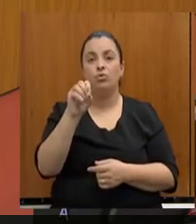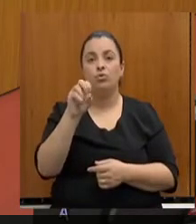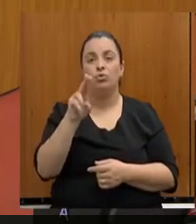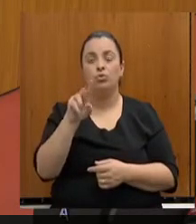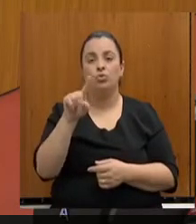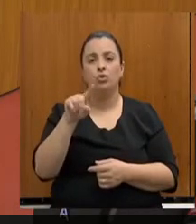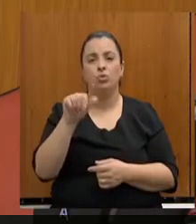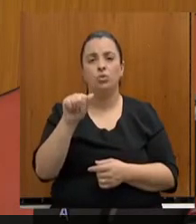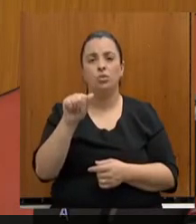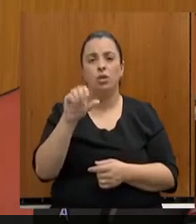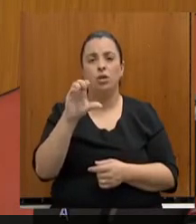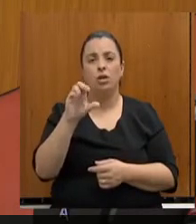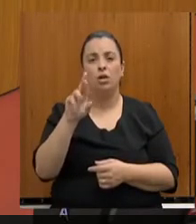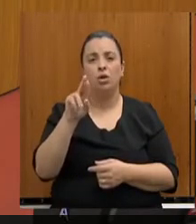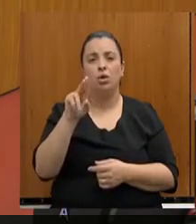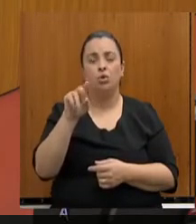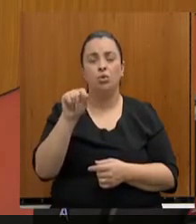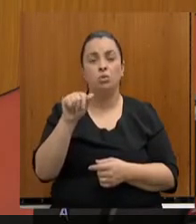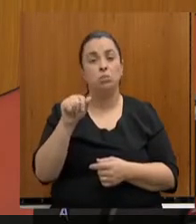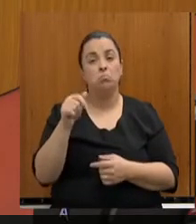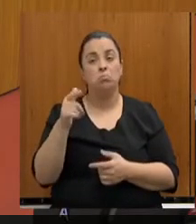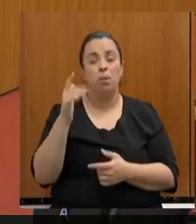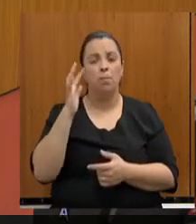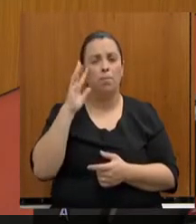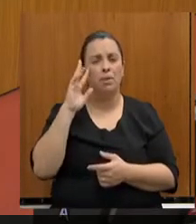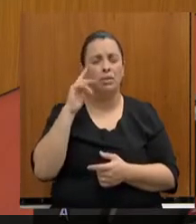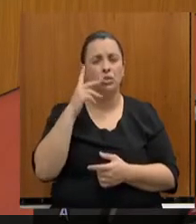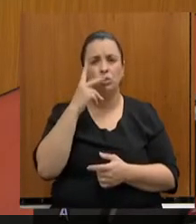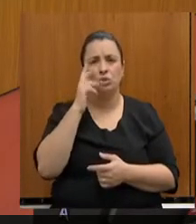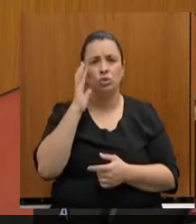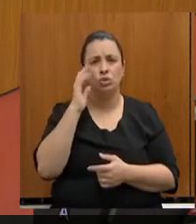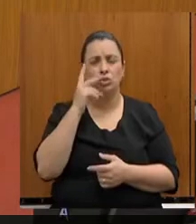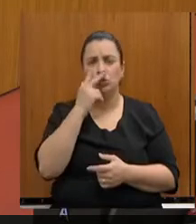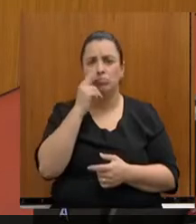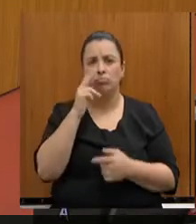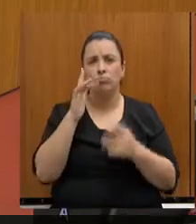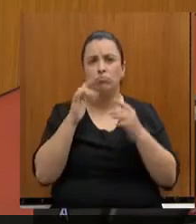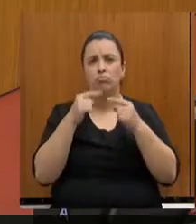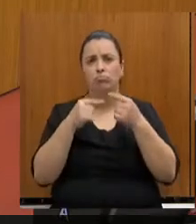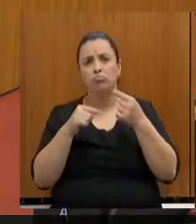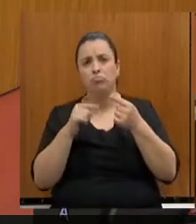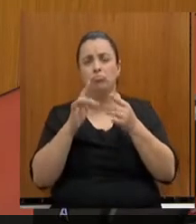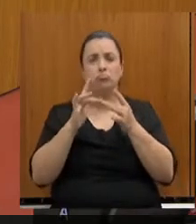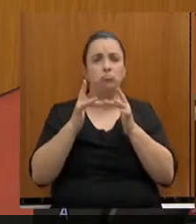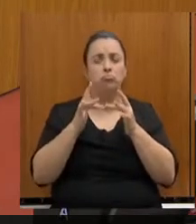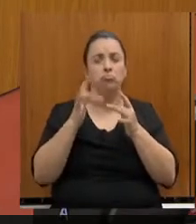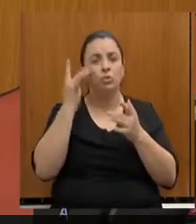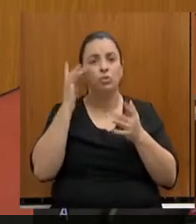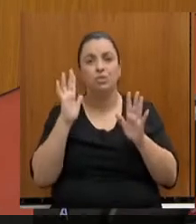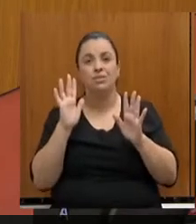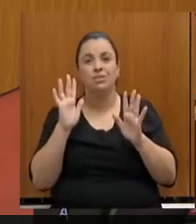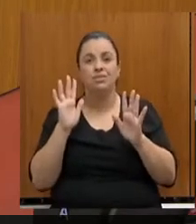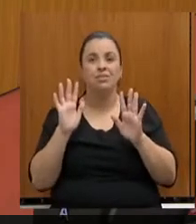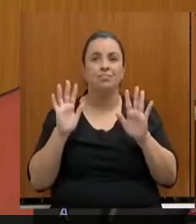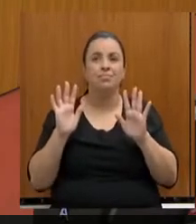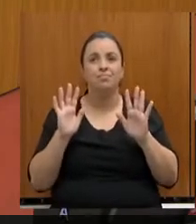e está tendo um problema aqui na conexão do sábio Abril quero ver Minecraft PE Oi